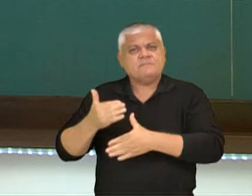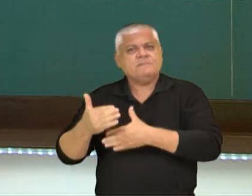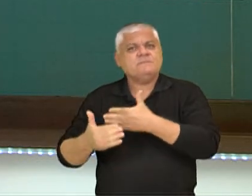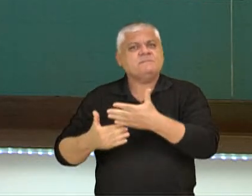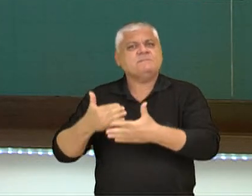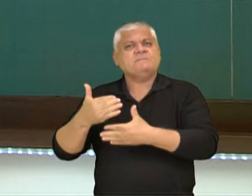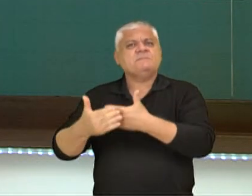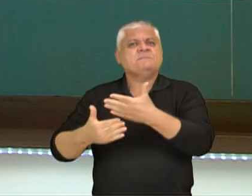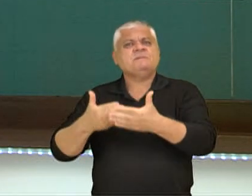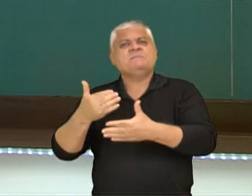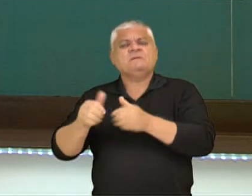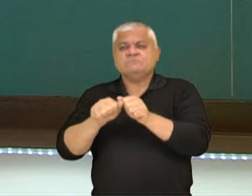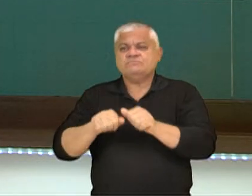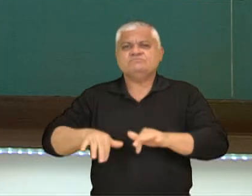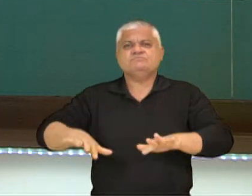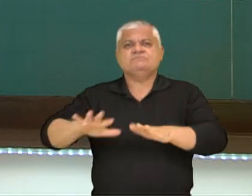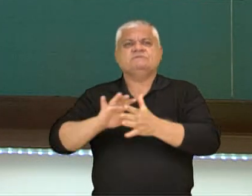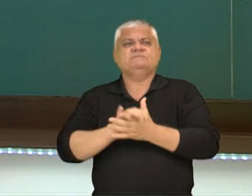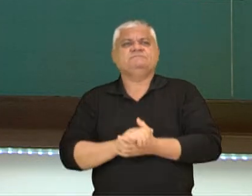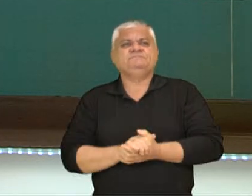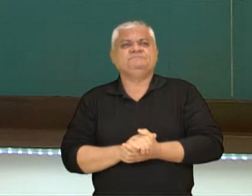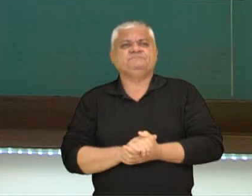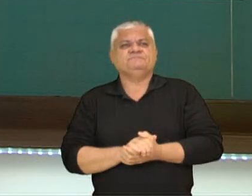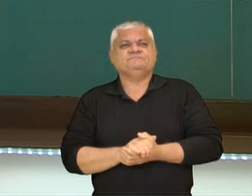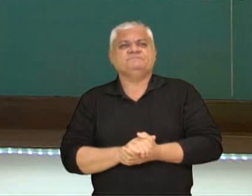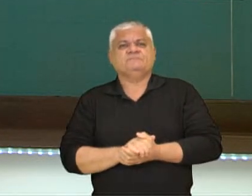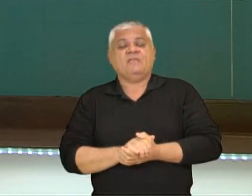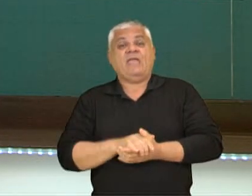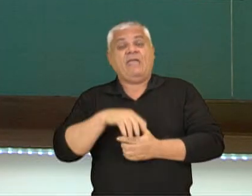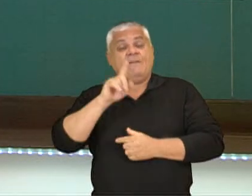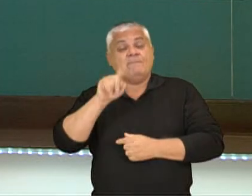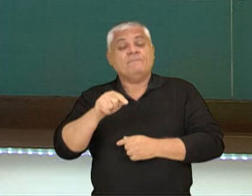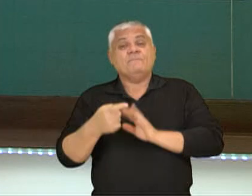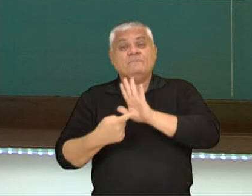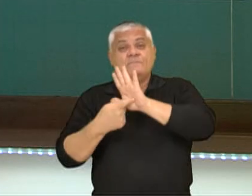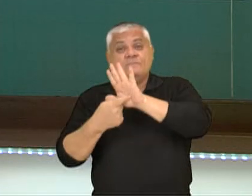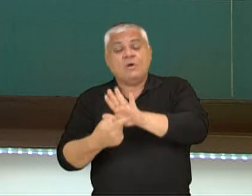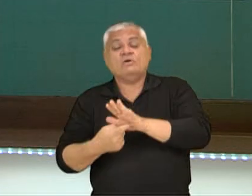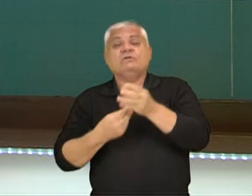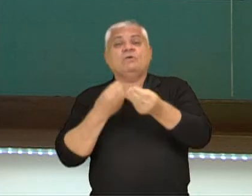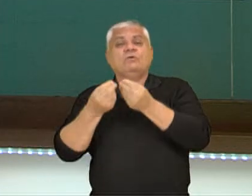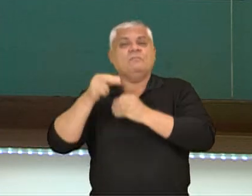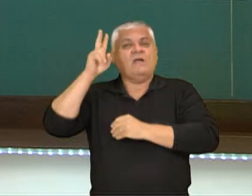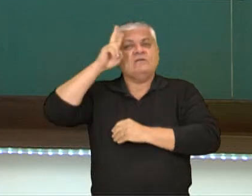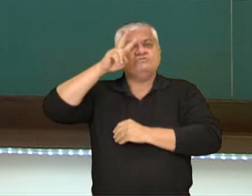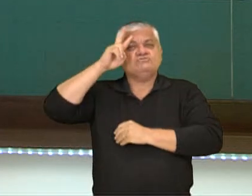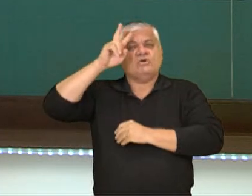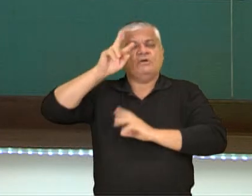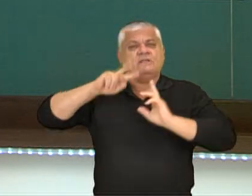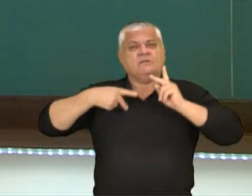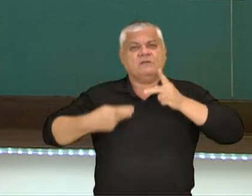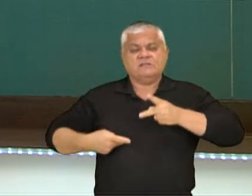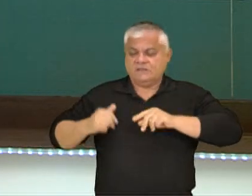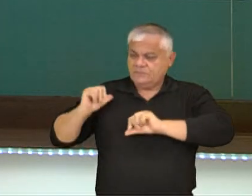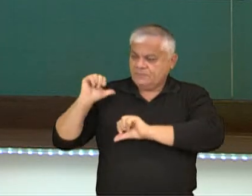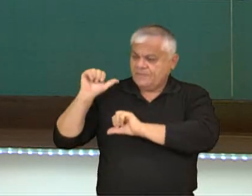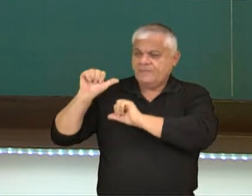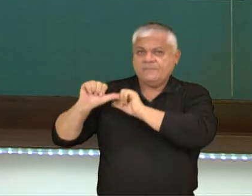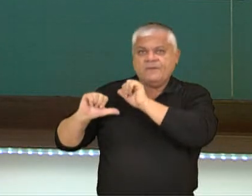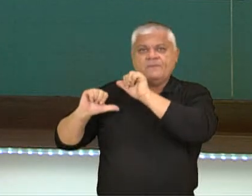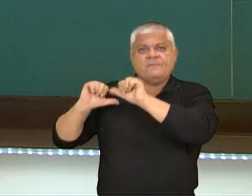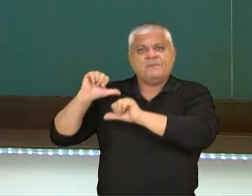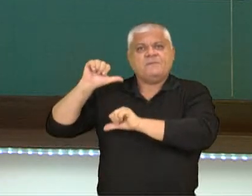trazida e é muito antiga. Retrato dinâmico da história da humanidade. Então, é o retrato dinâmico da história, né, nossa, enquanto